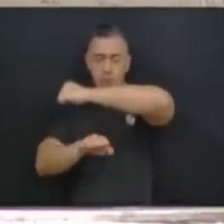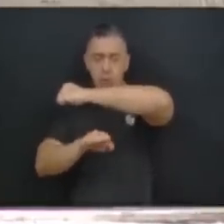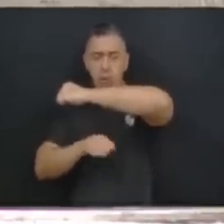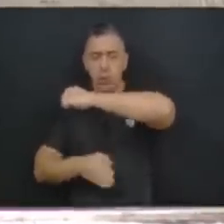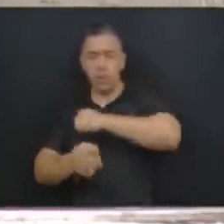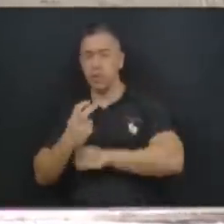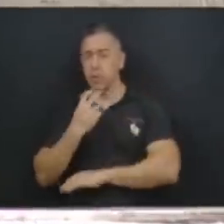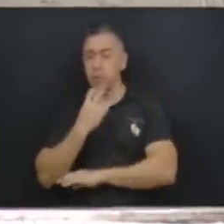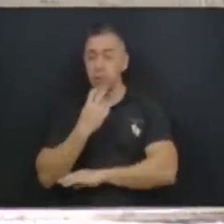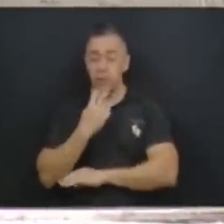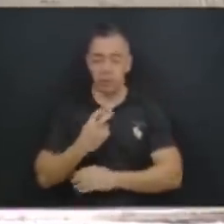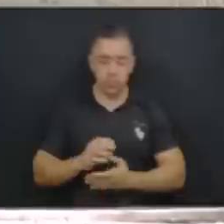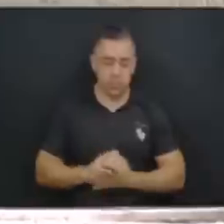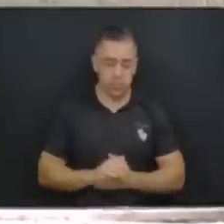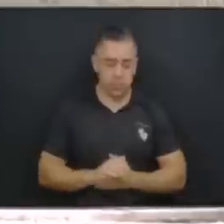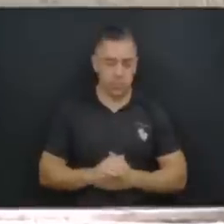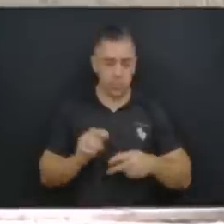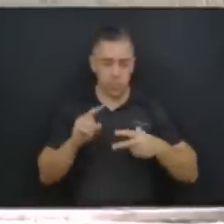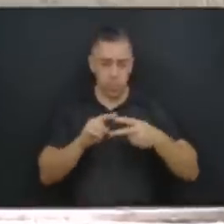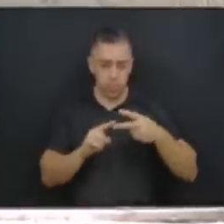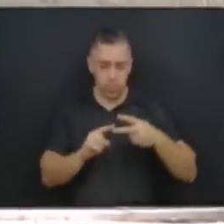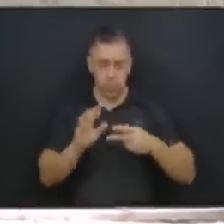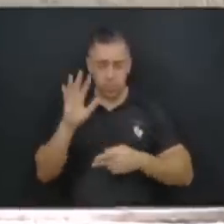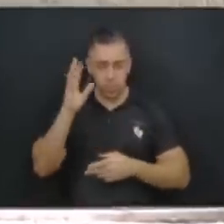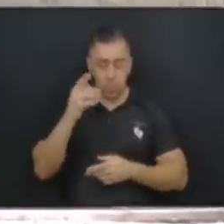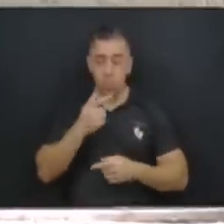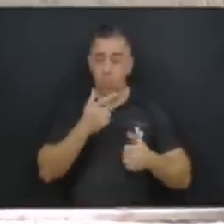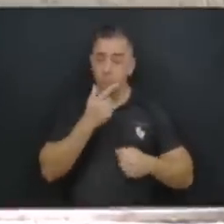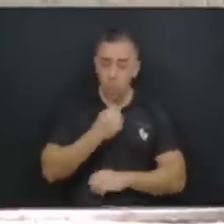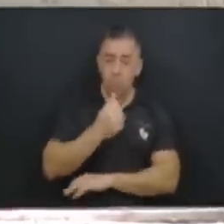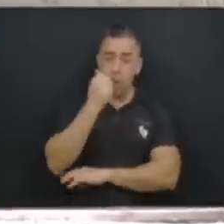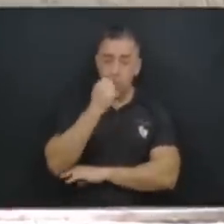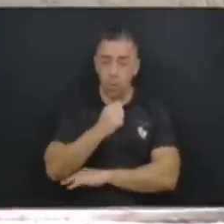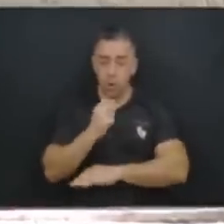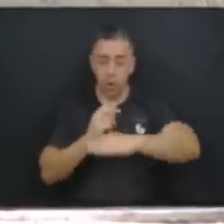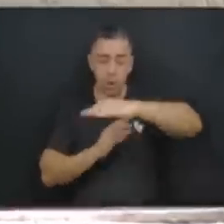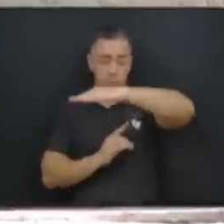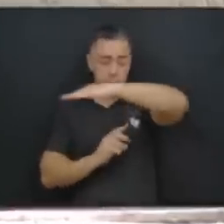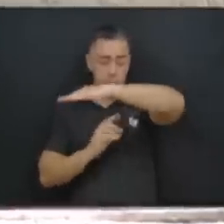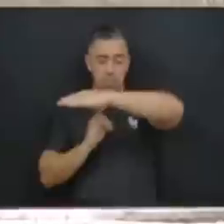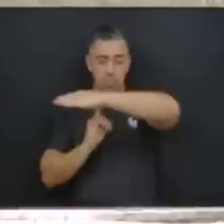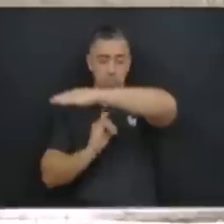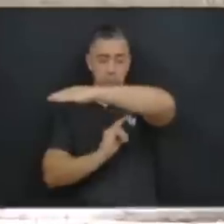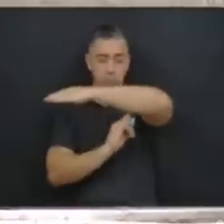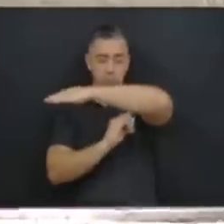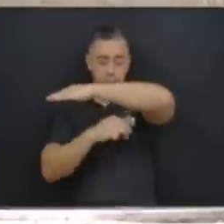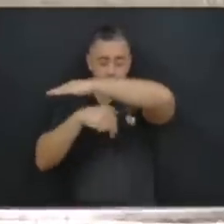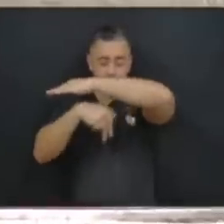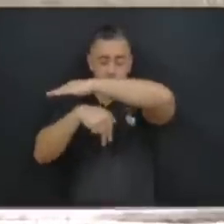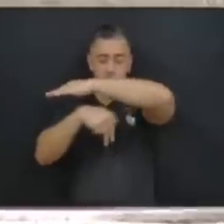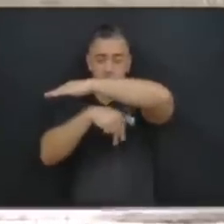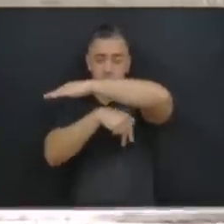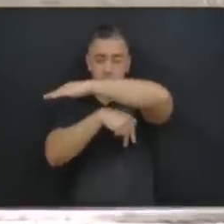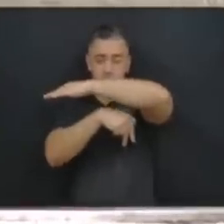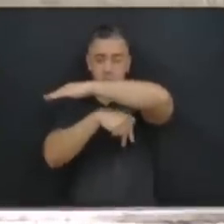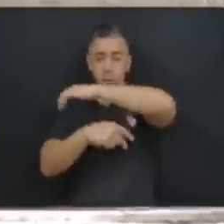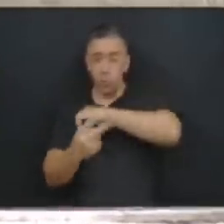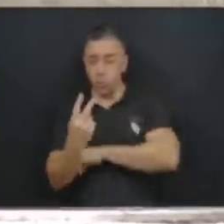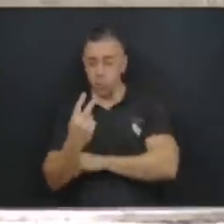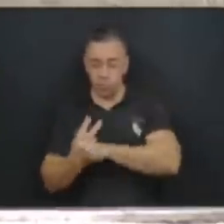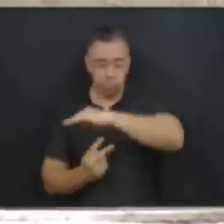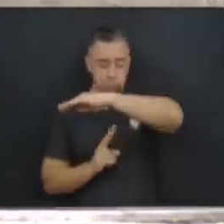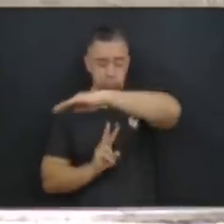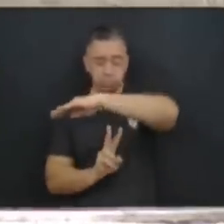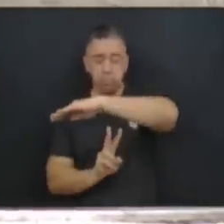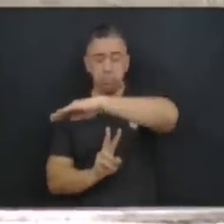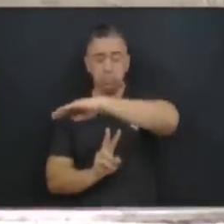duas situações um homem e uma mulher embaixo da marquise e a sensação que eu tive